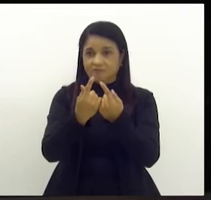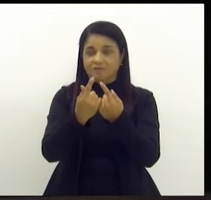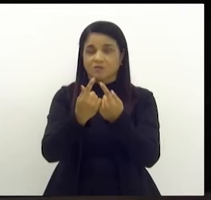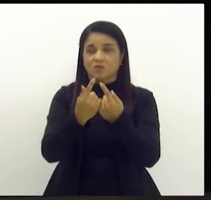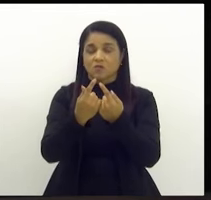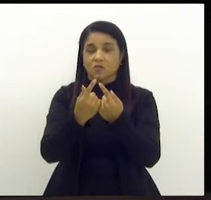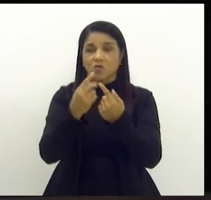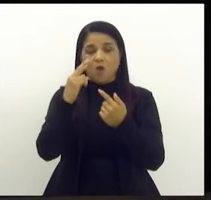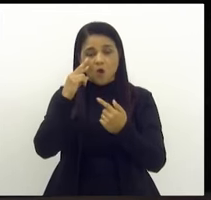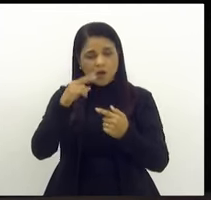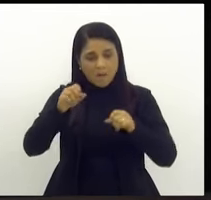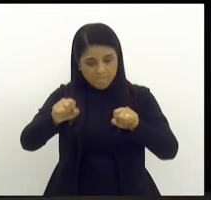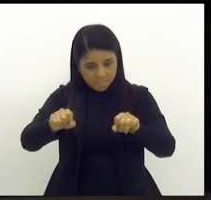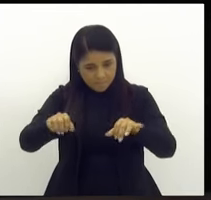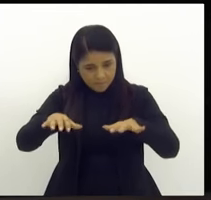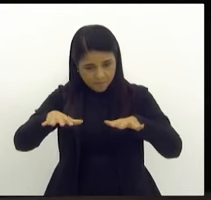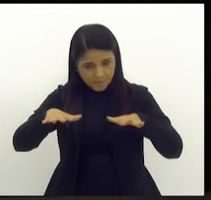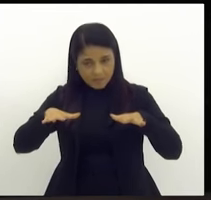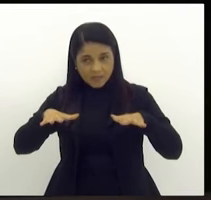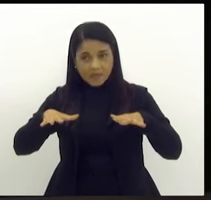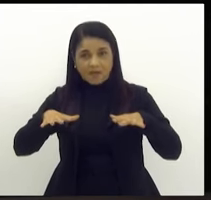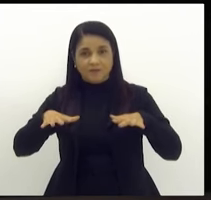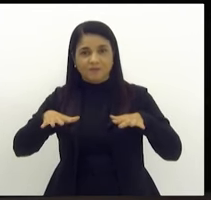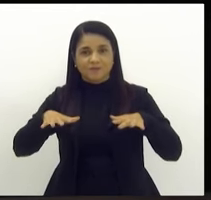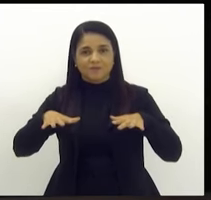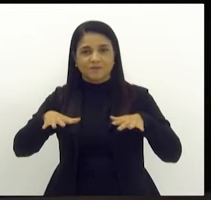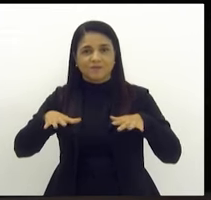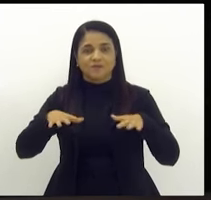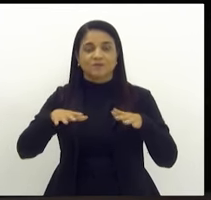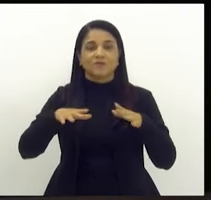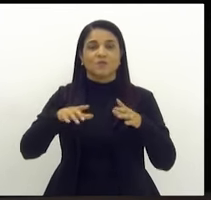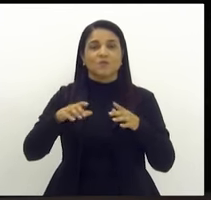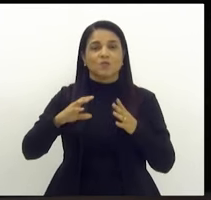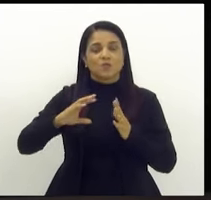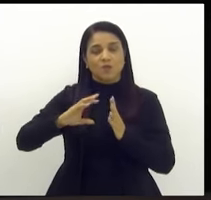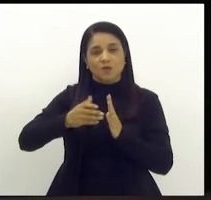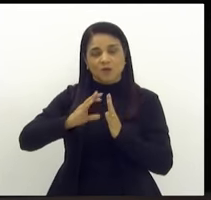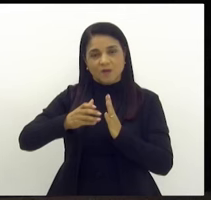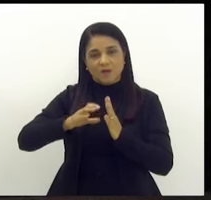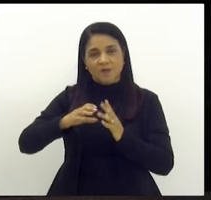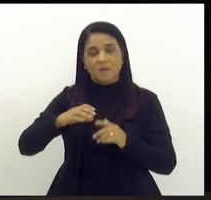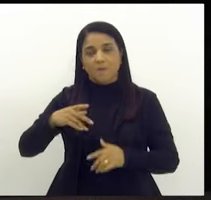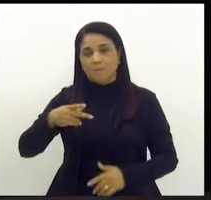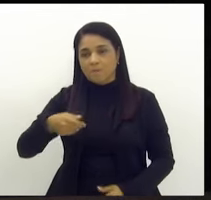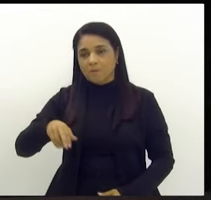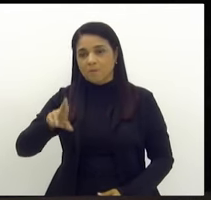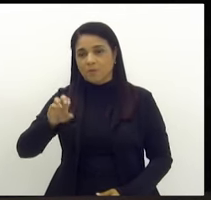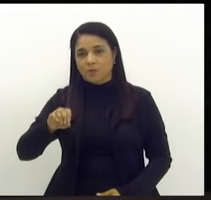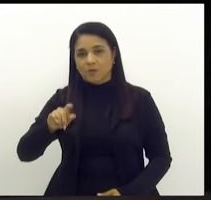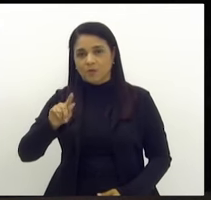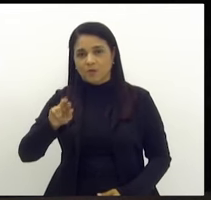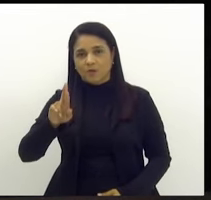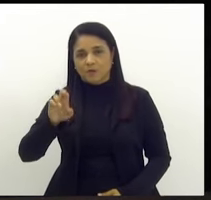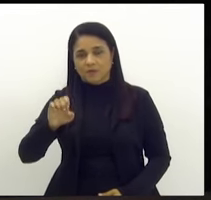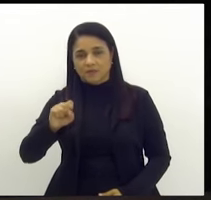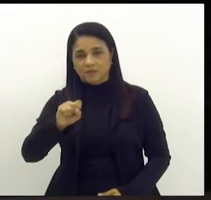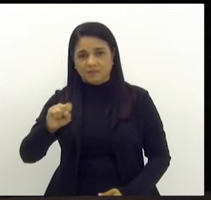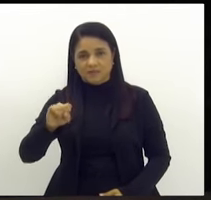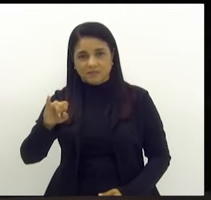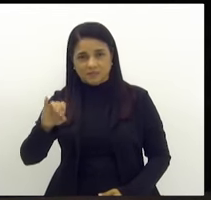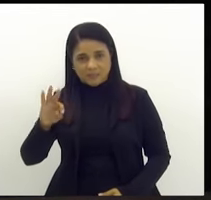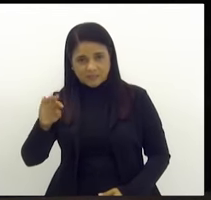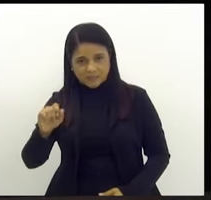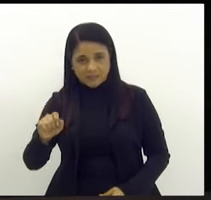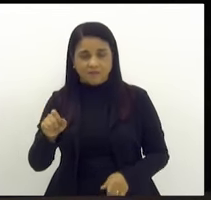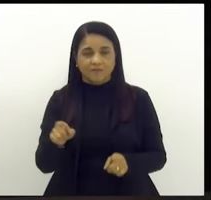plenário somente o campo Progressista e a oposição se faz presente no plenário para discutir esse tema por